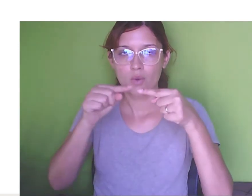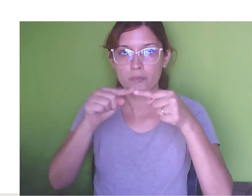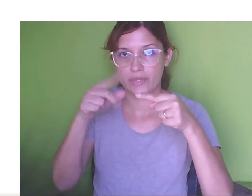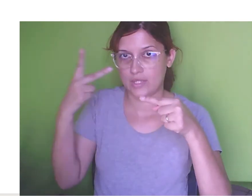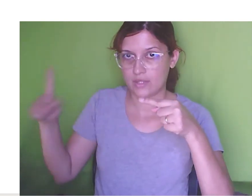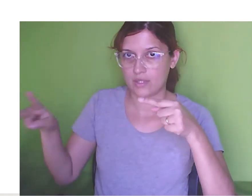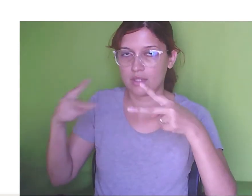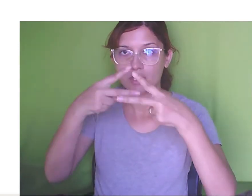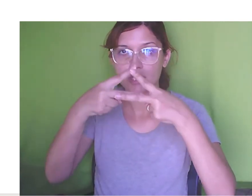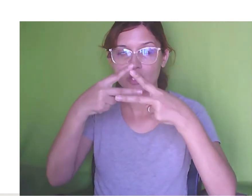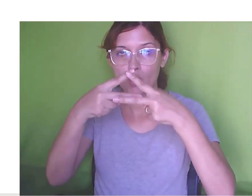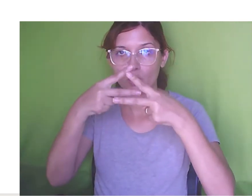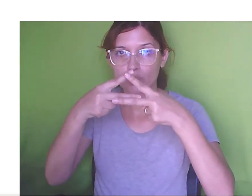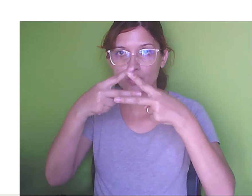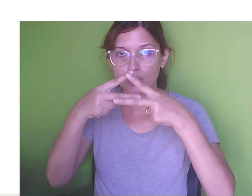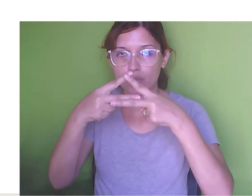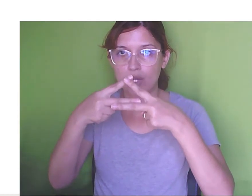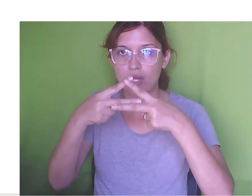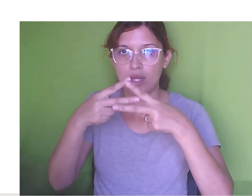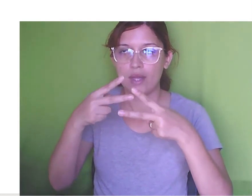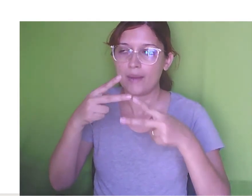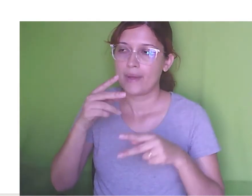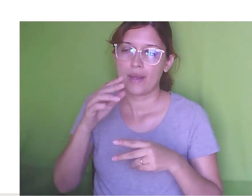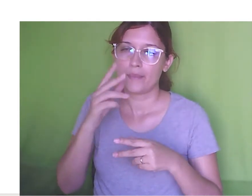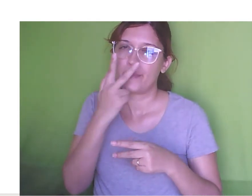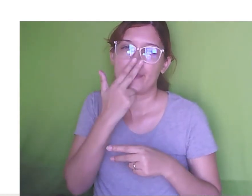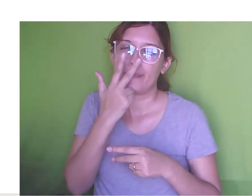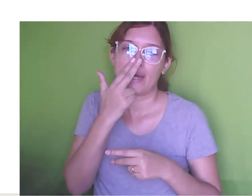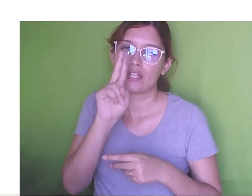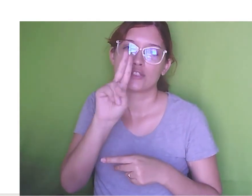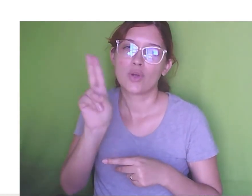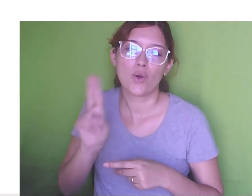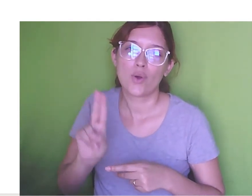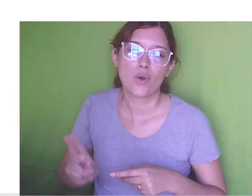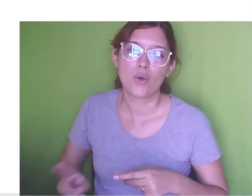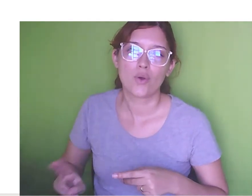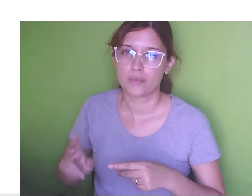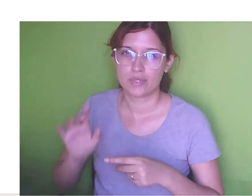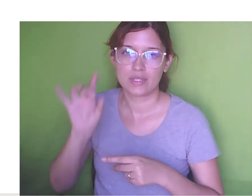Veja, essa nomenclatura significa é o nome do diodo,